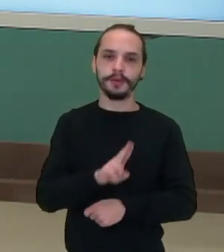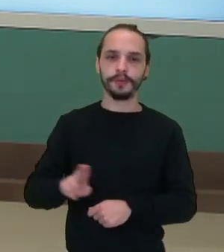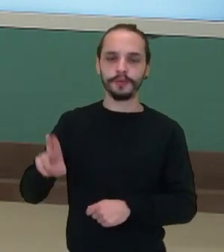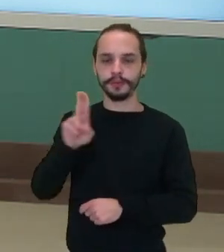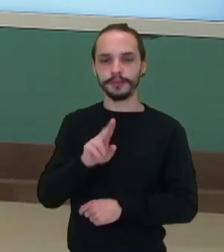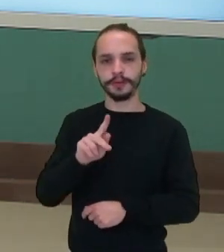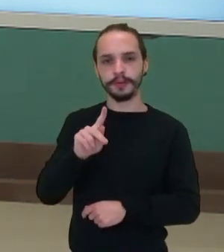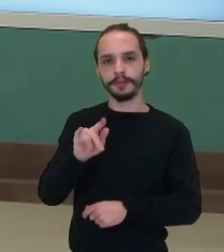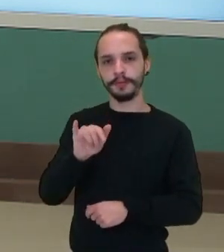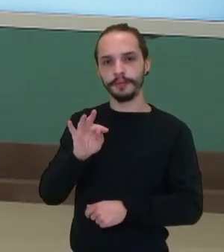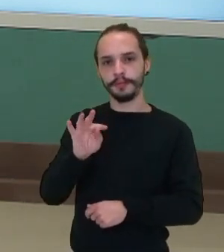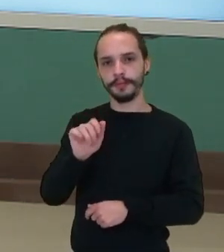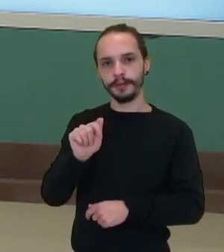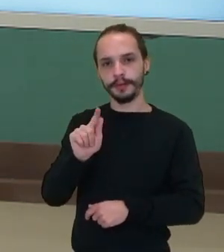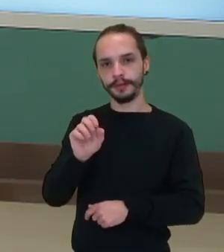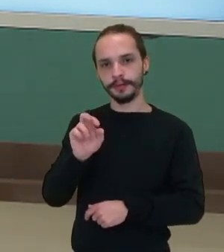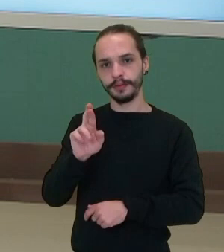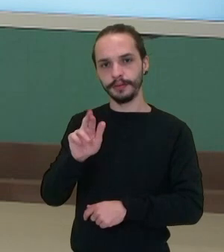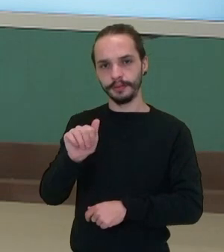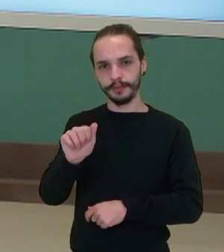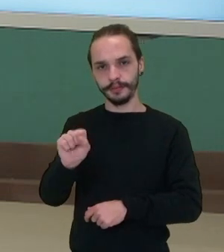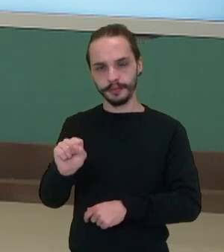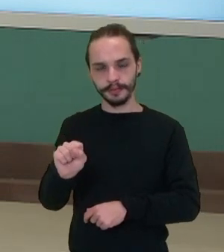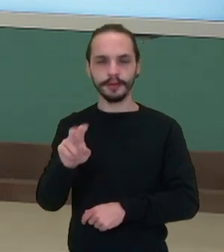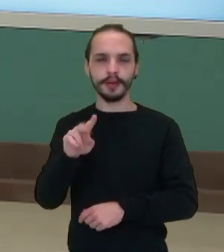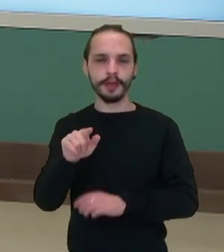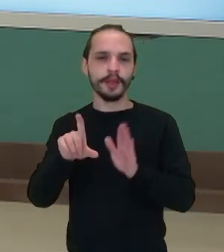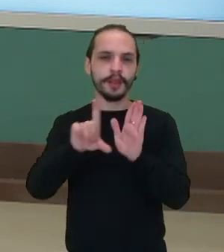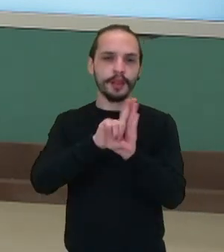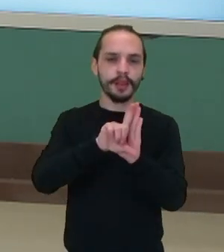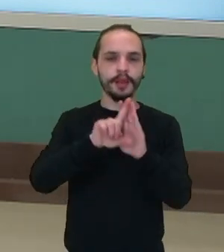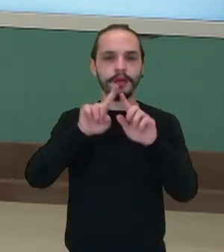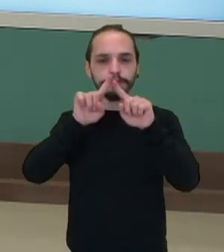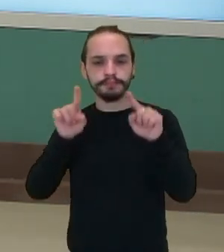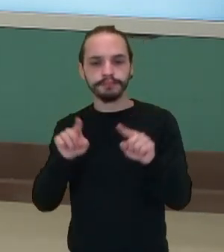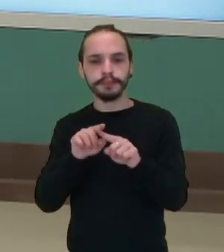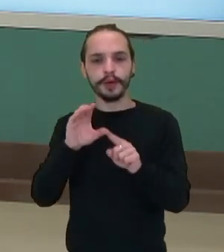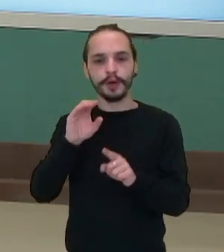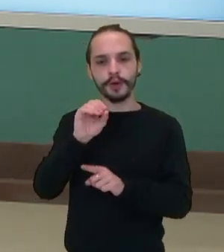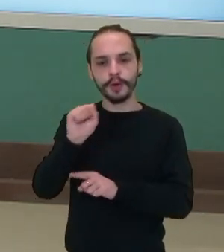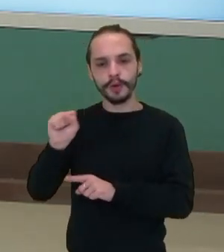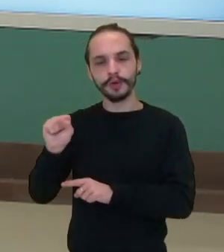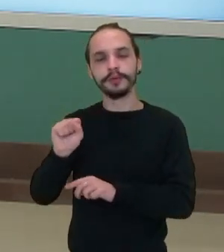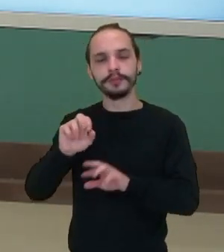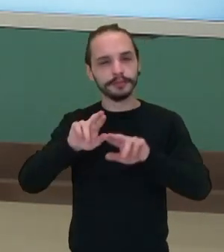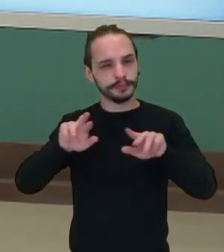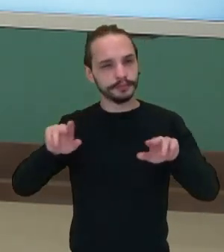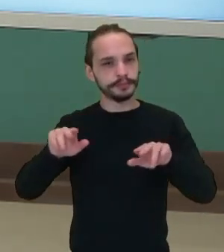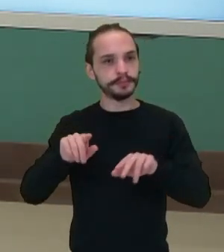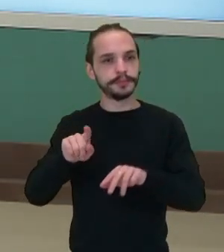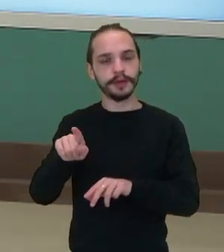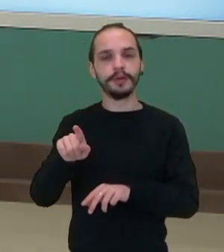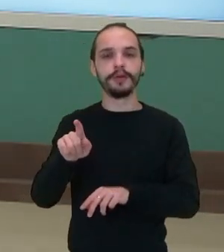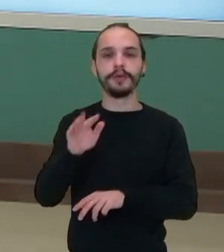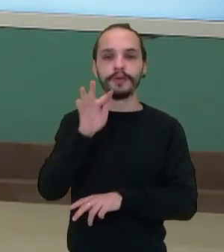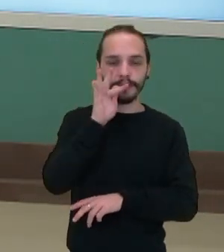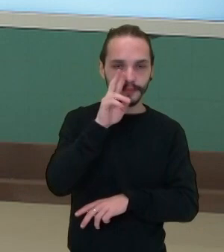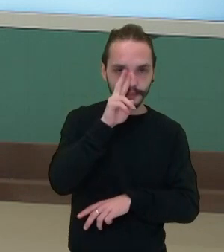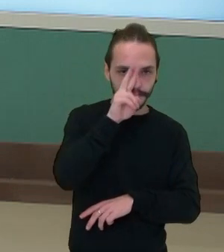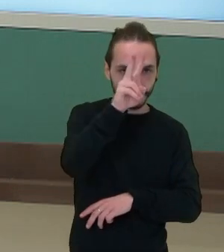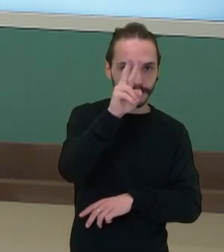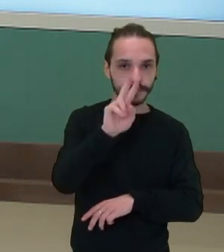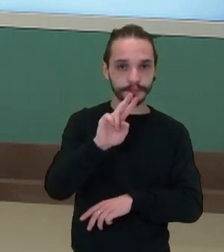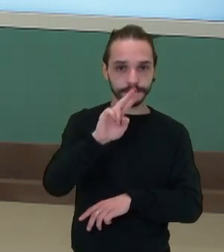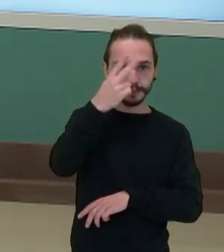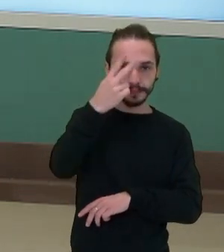né? Que a gente viu lá sobre a parte das leis do cosseno, paralelogramo e tudo mais. Então ficaria força resultante ao quadrado igual